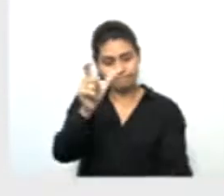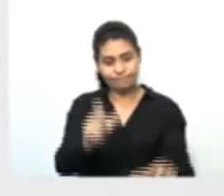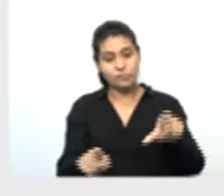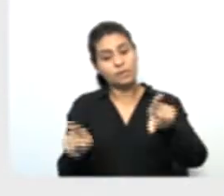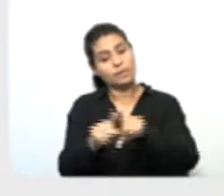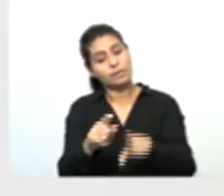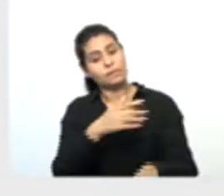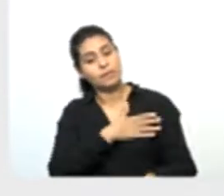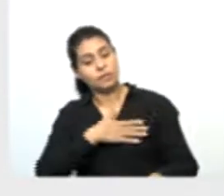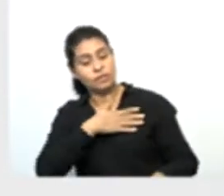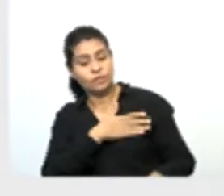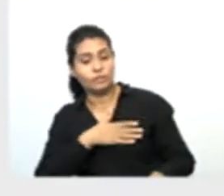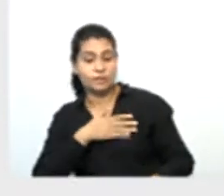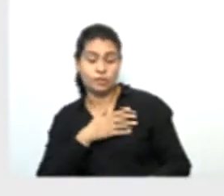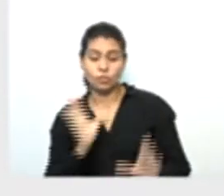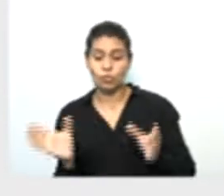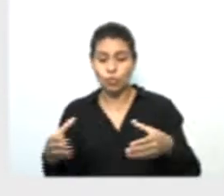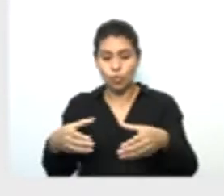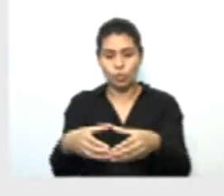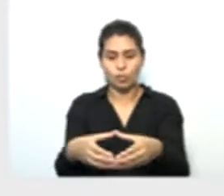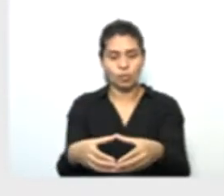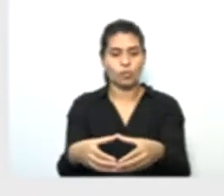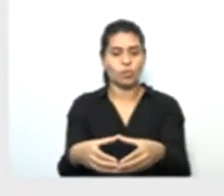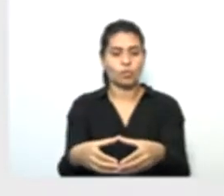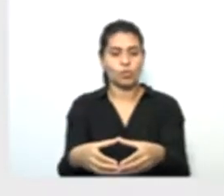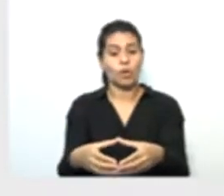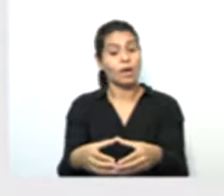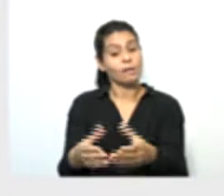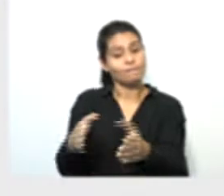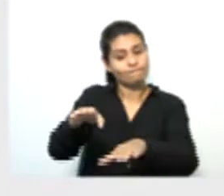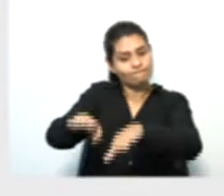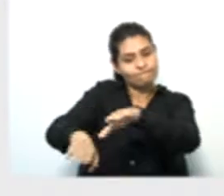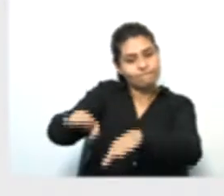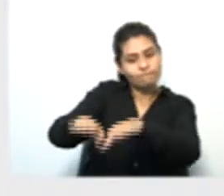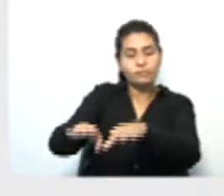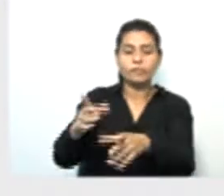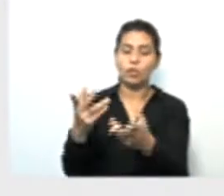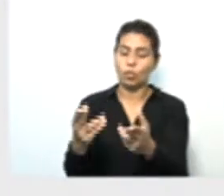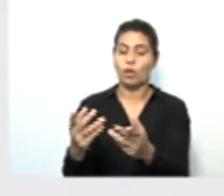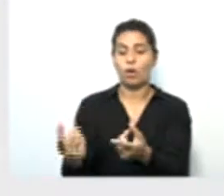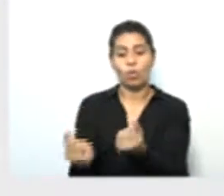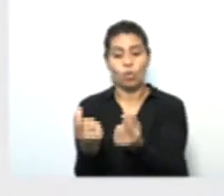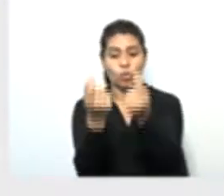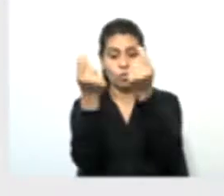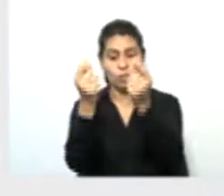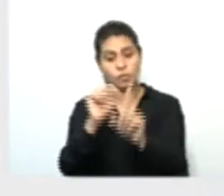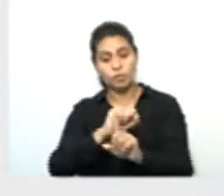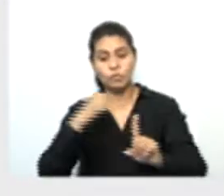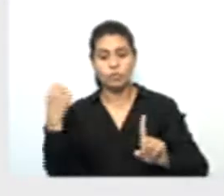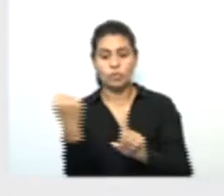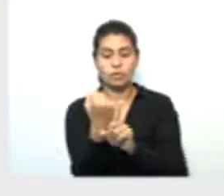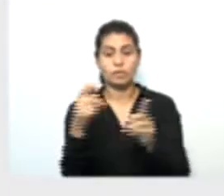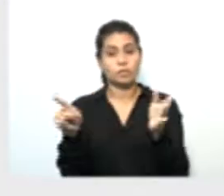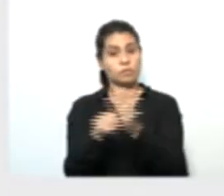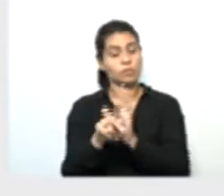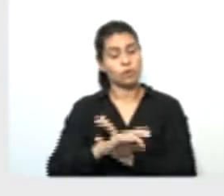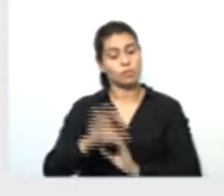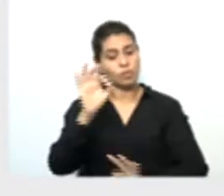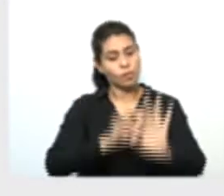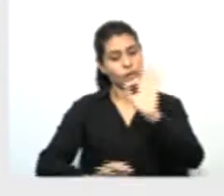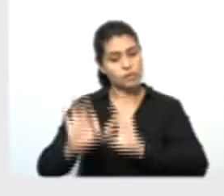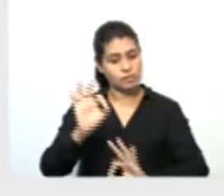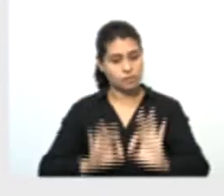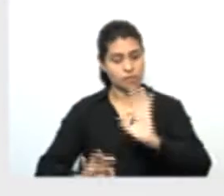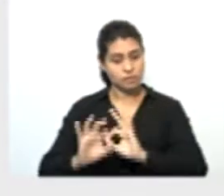a satisfação coletiva, paralelamente aos resultados econômicos ou sociais da organização.